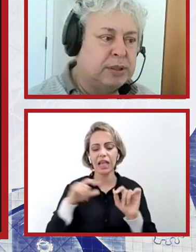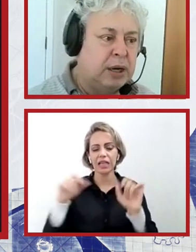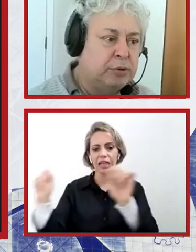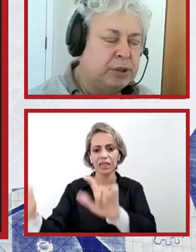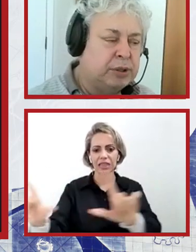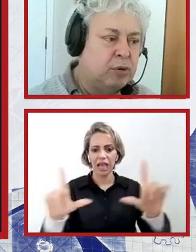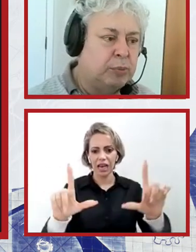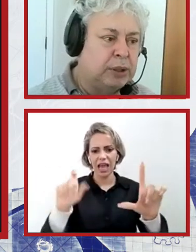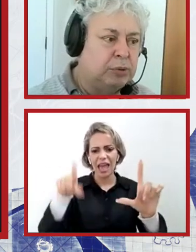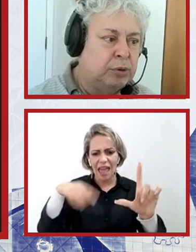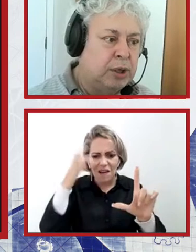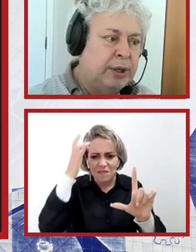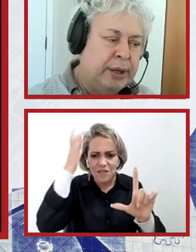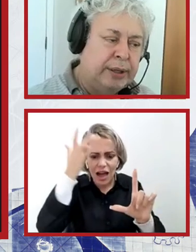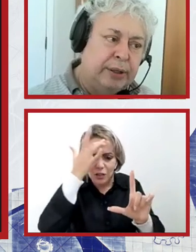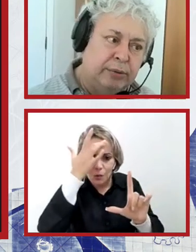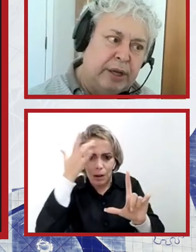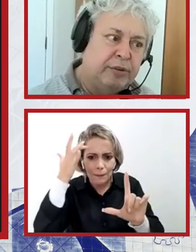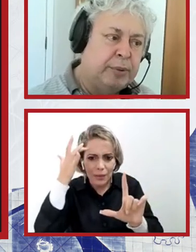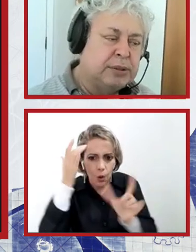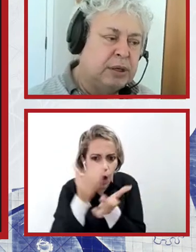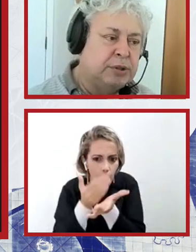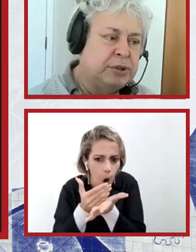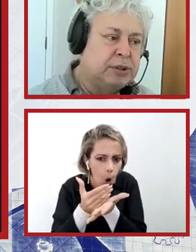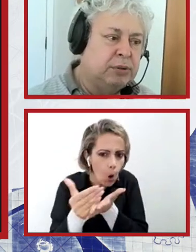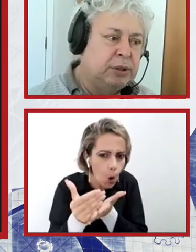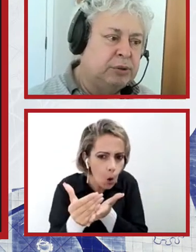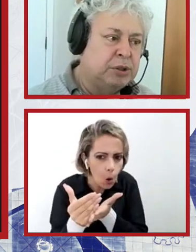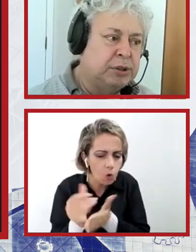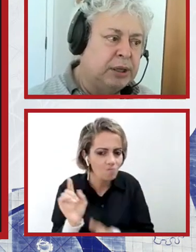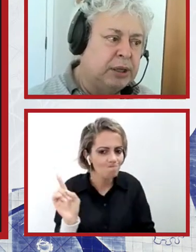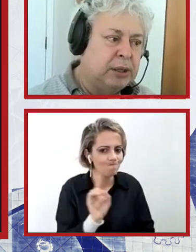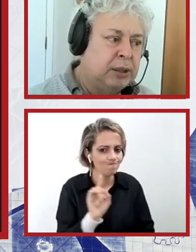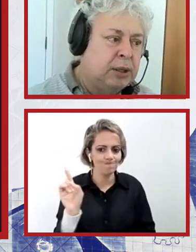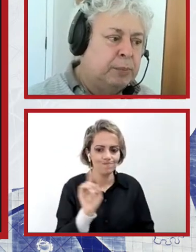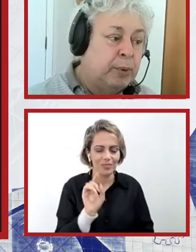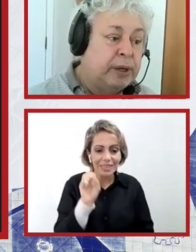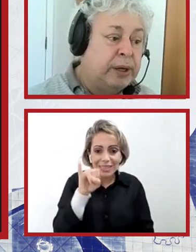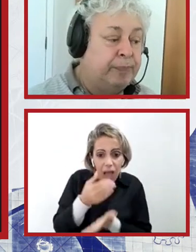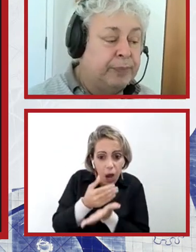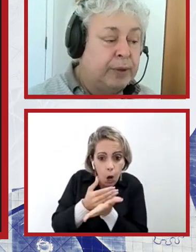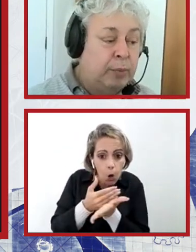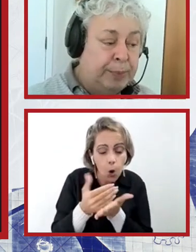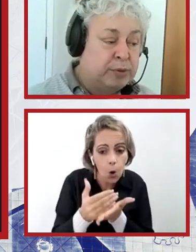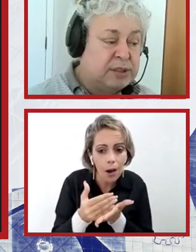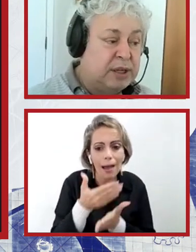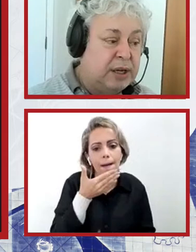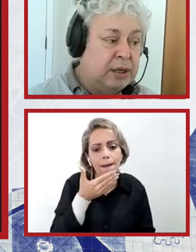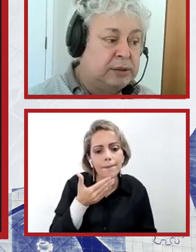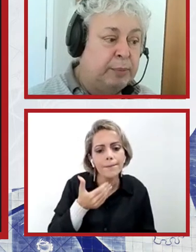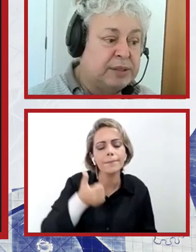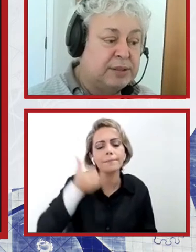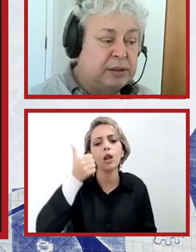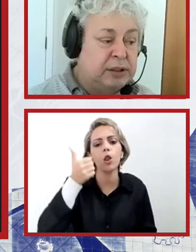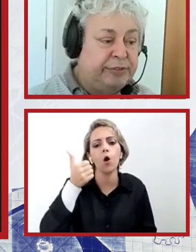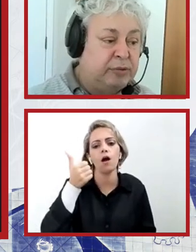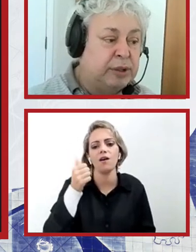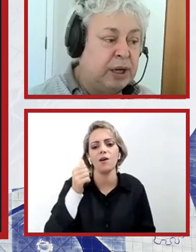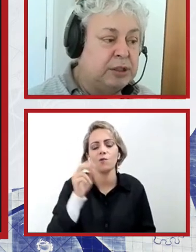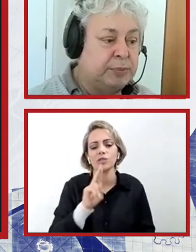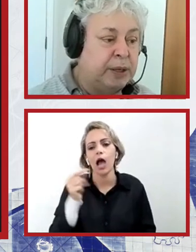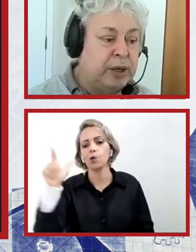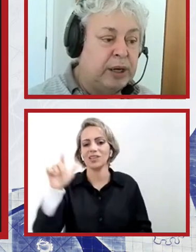pessoa começar a utilizar o computador, ela não deve começar utilizando leitores de tela, porque uma pessoa cega tem uma